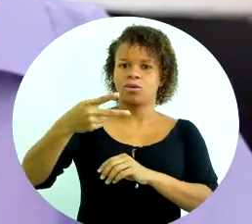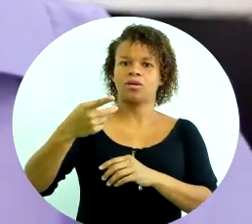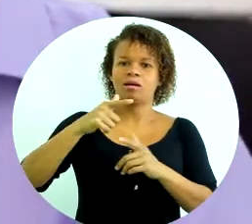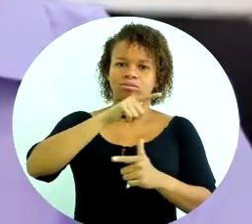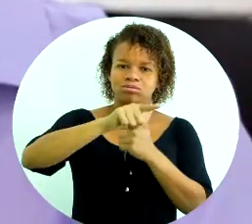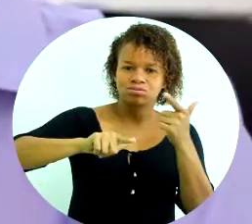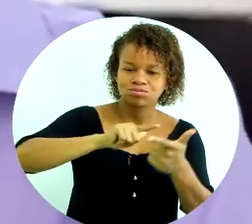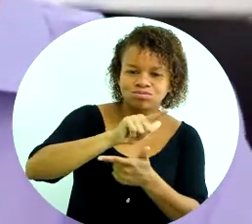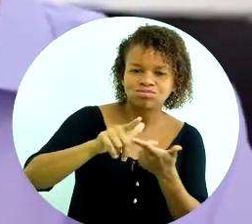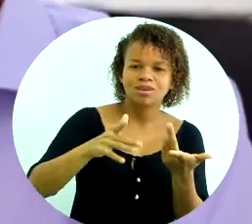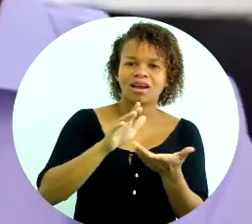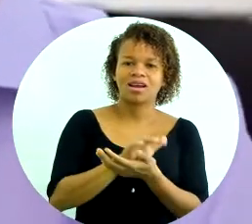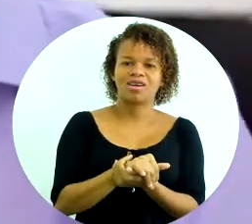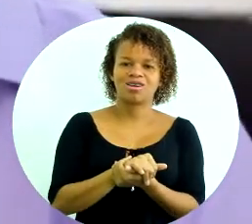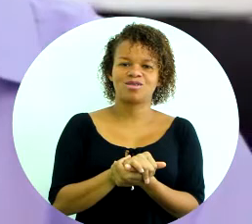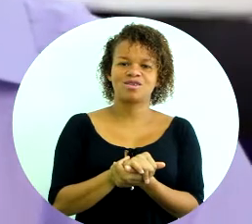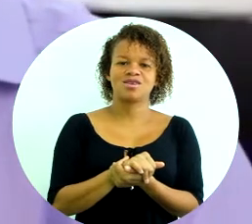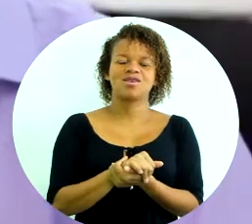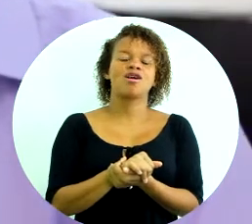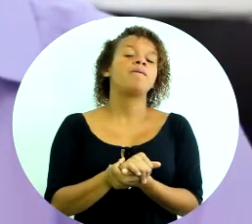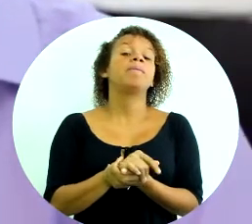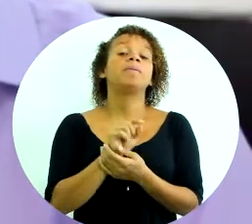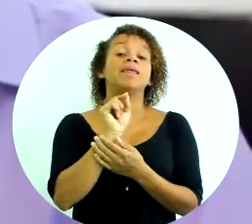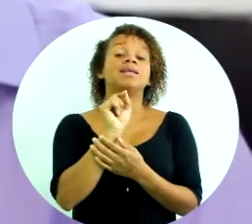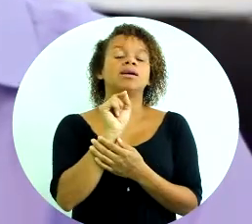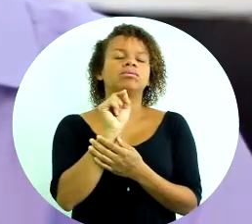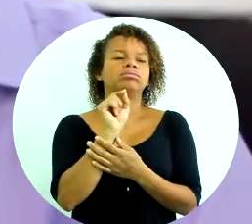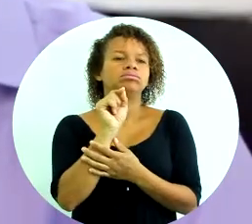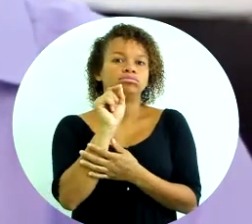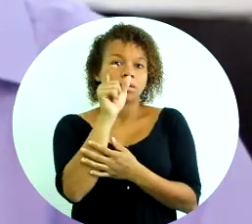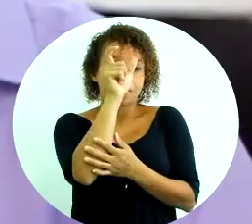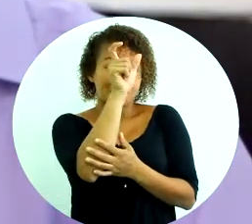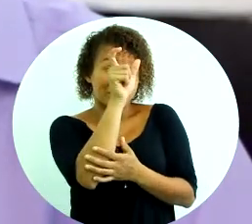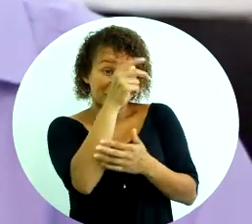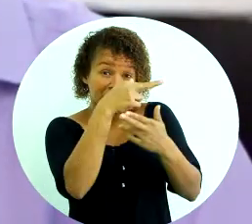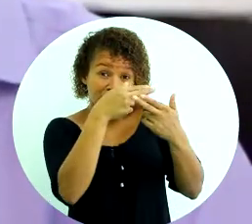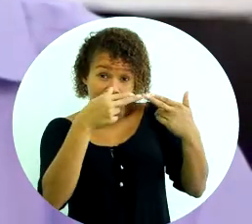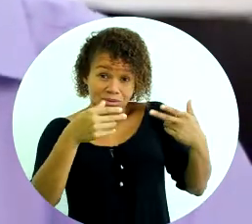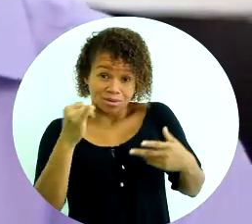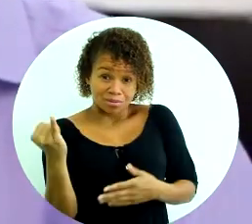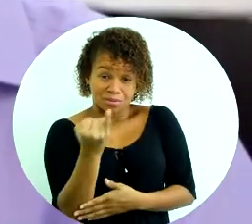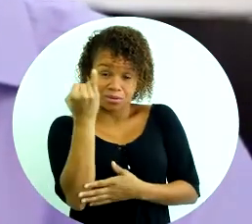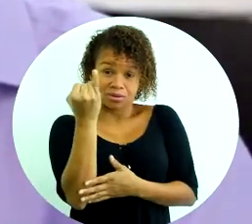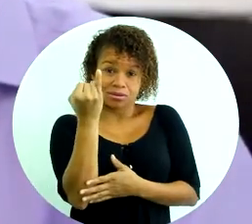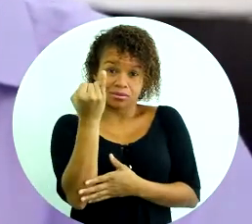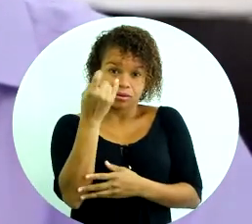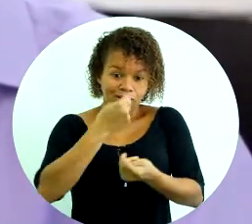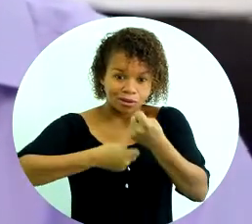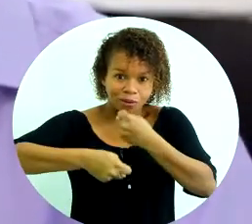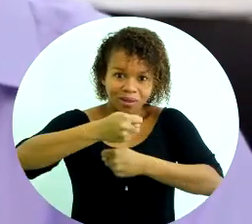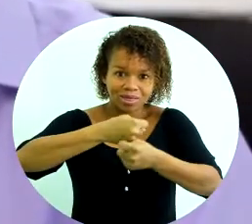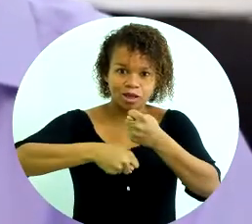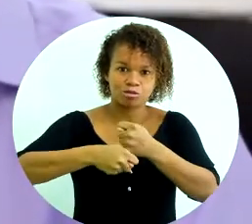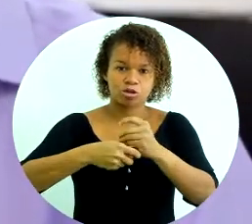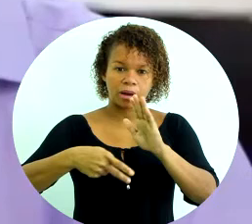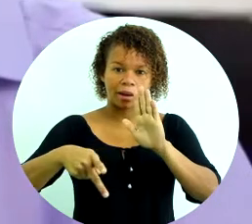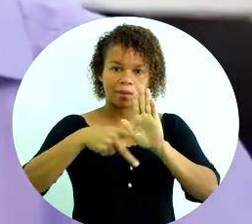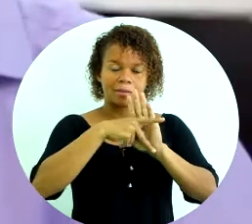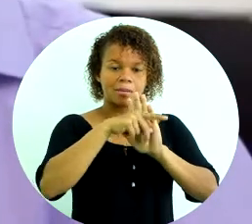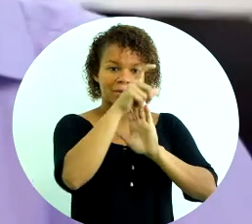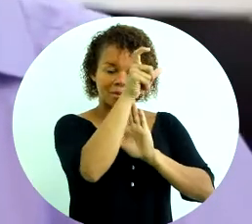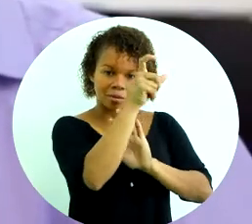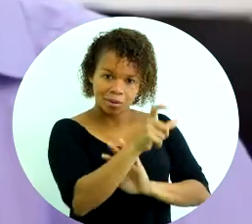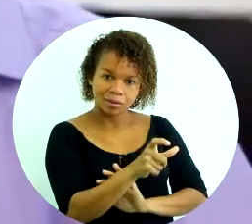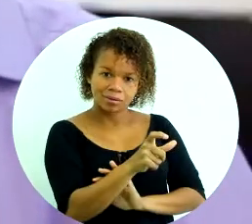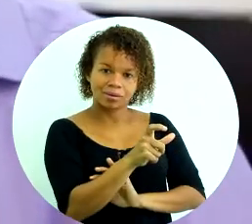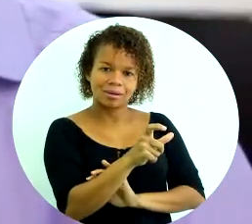sociedade pós-revolução industrial e pós-revolução francesa são de caráter econômico, cabendo